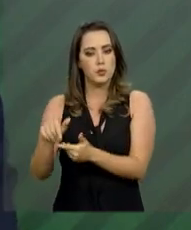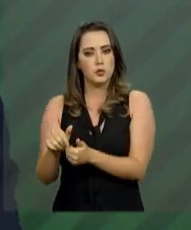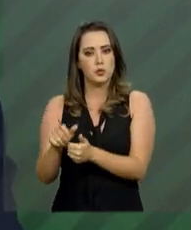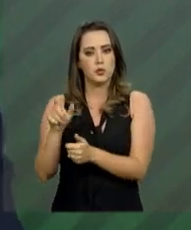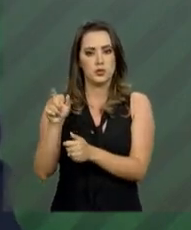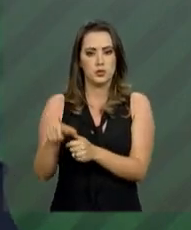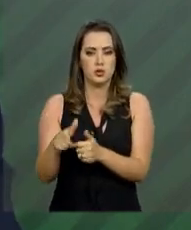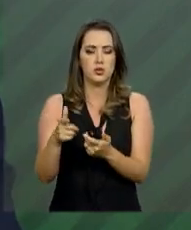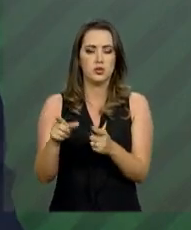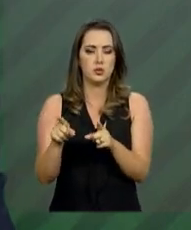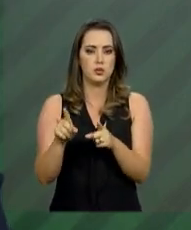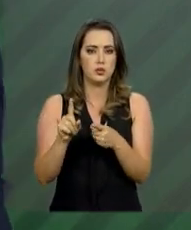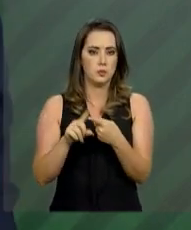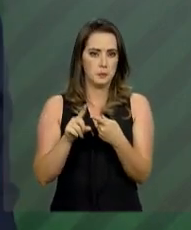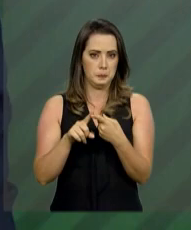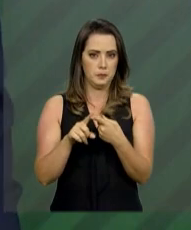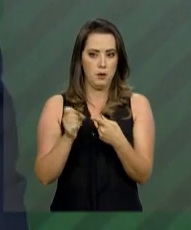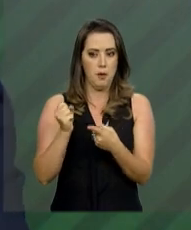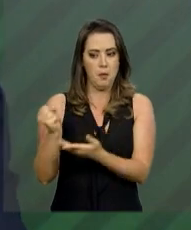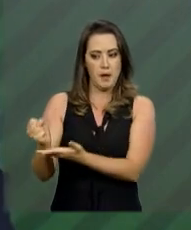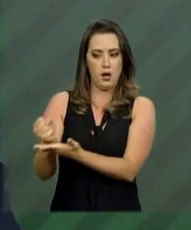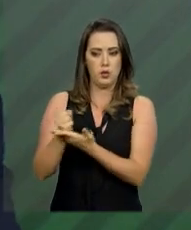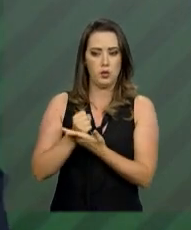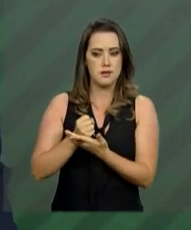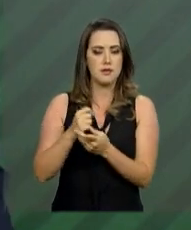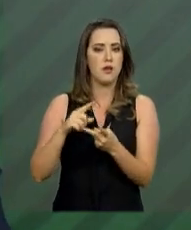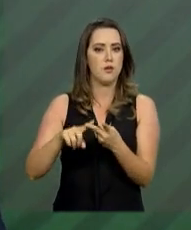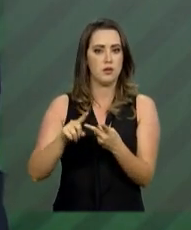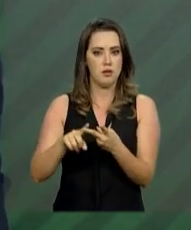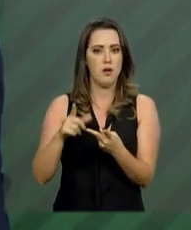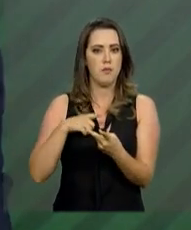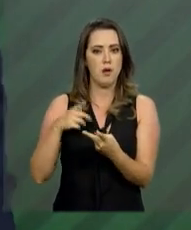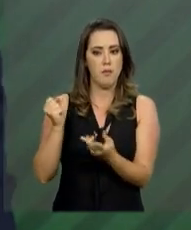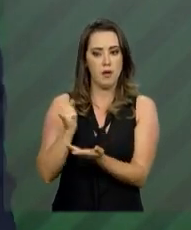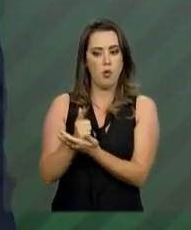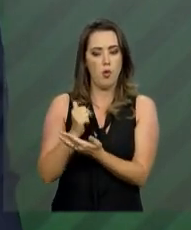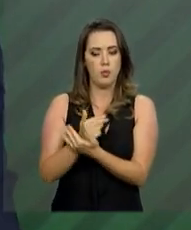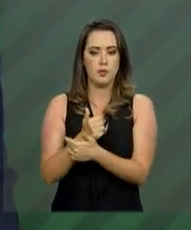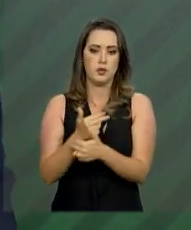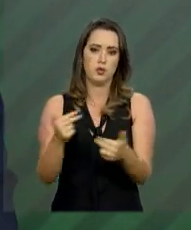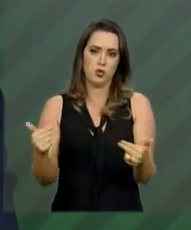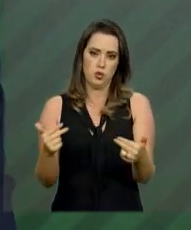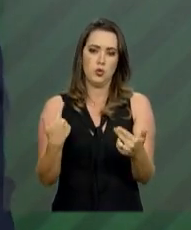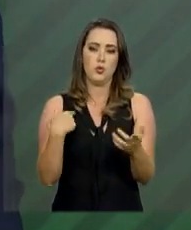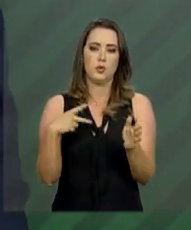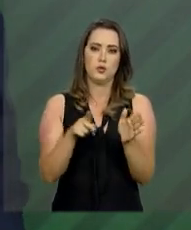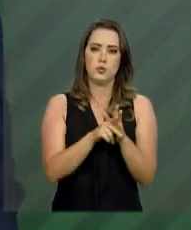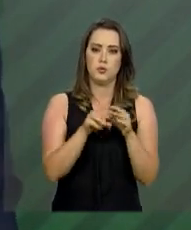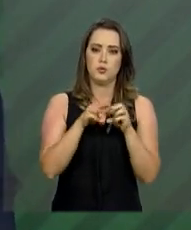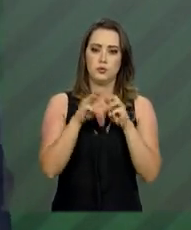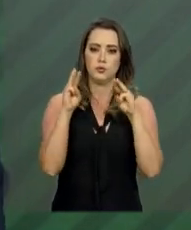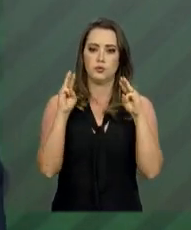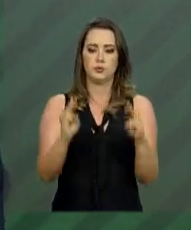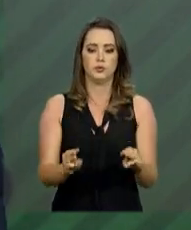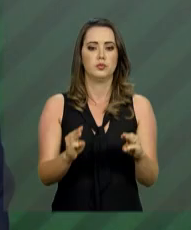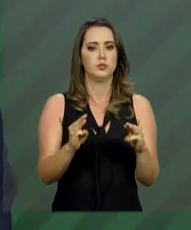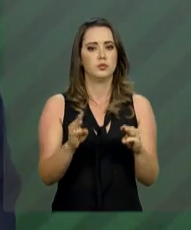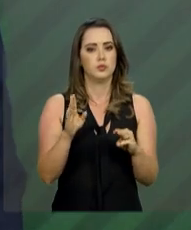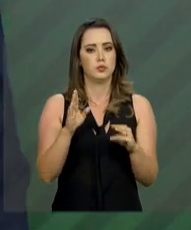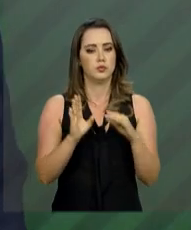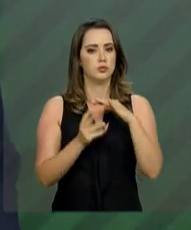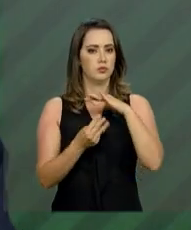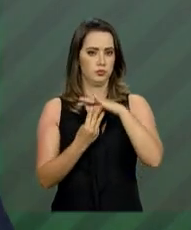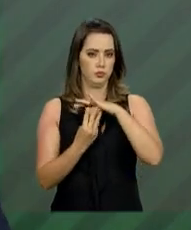tanto de para a doação quanto obviamente também para a aquisição de acervos para o museu